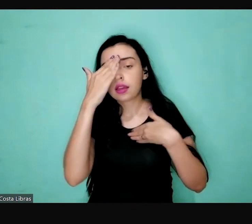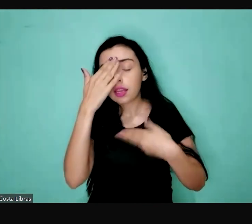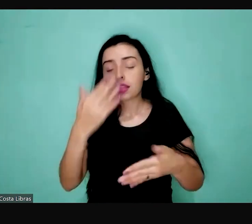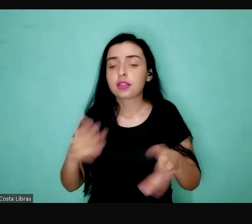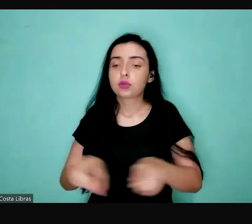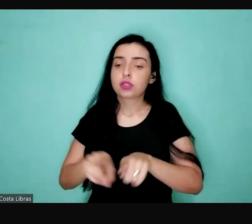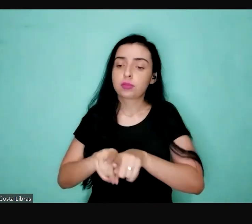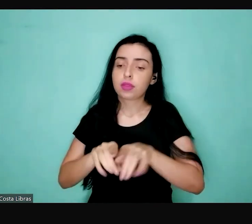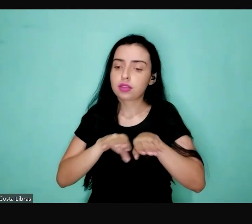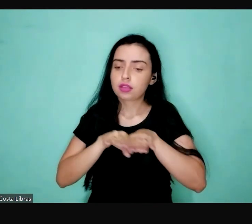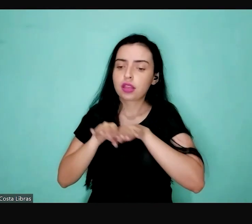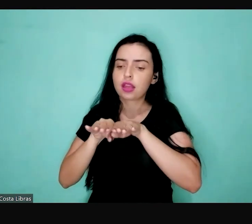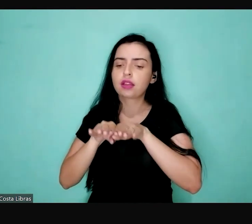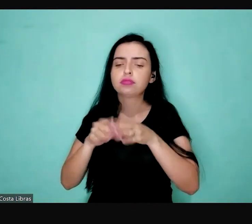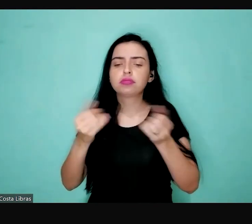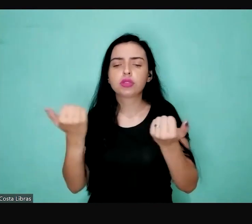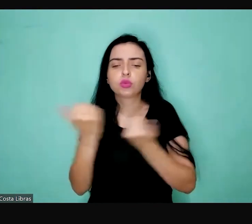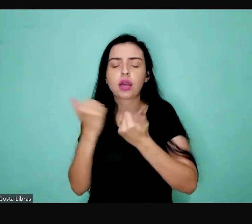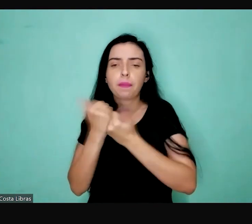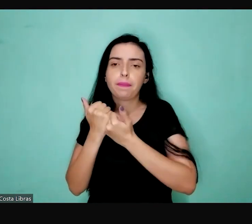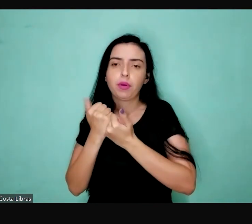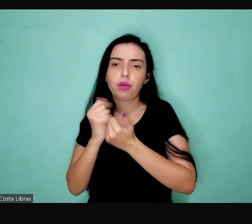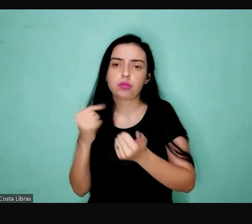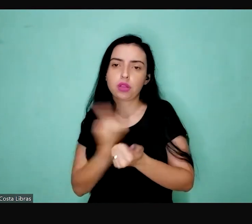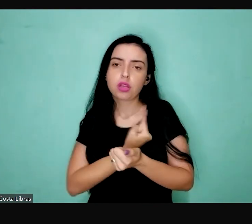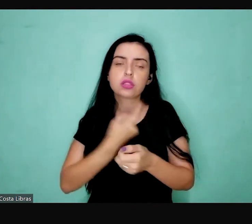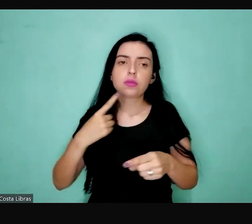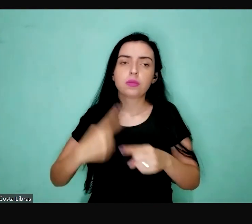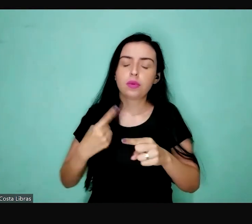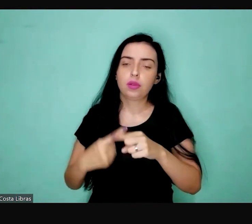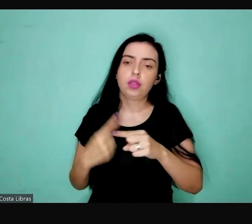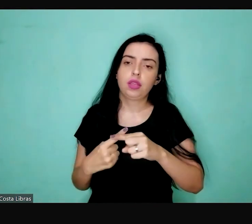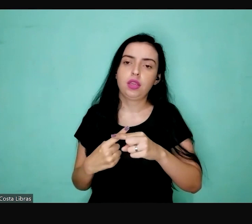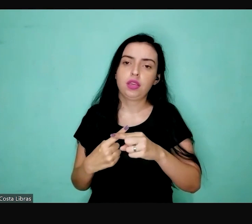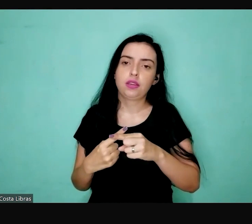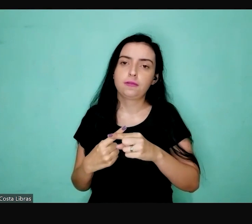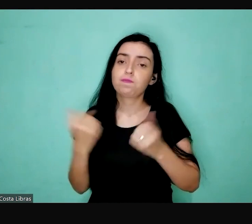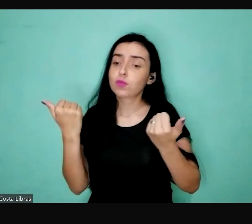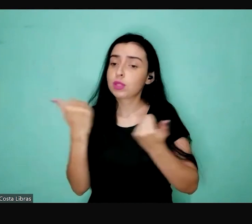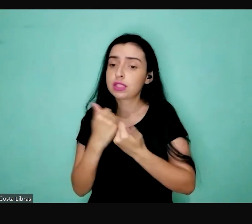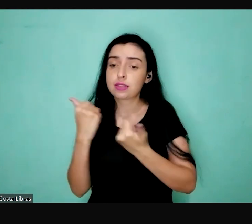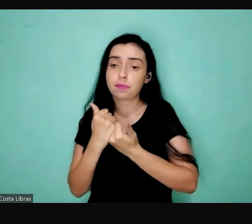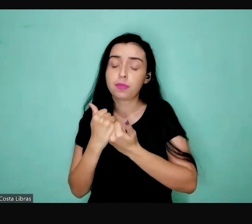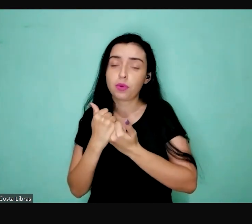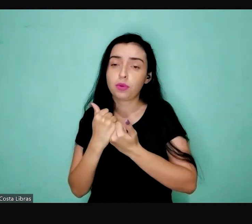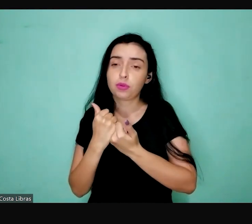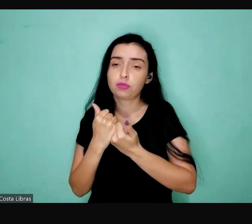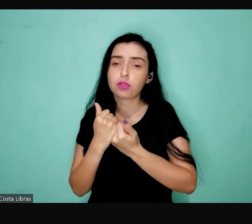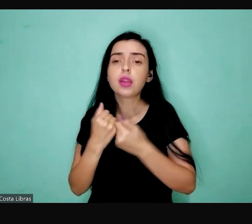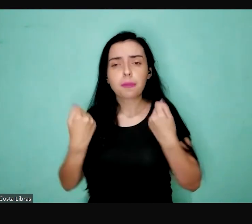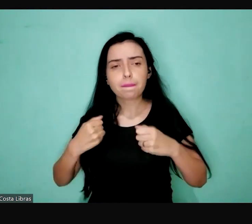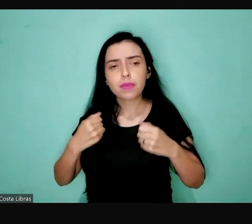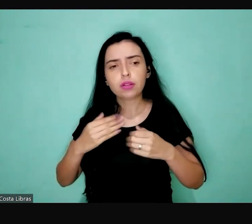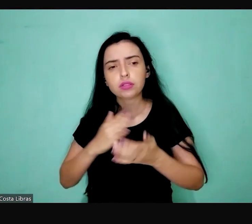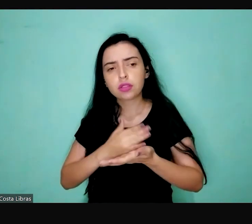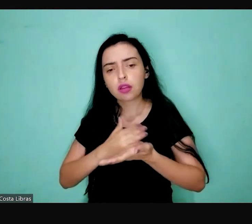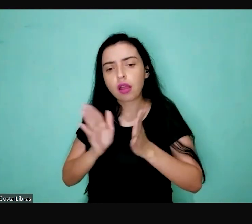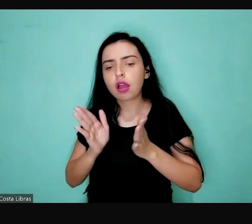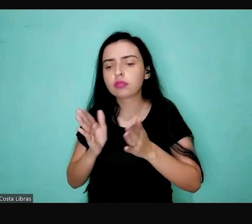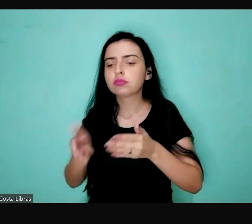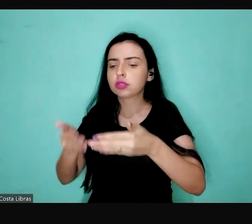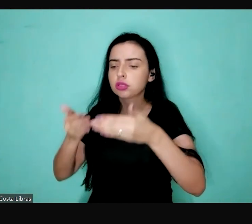as parcerias nossas, porque são essas parcerias que nos permitem trazer pessoas